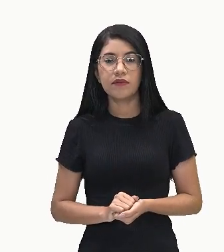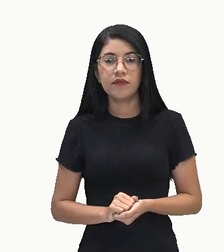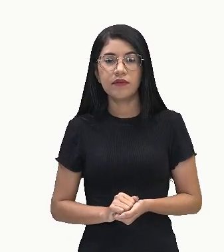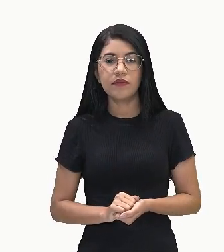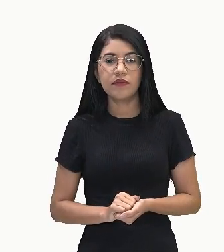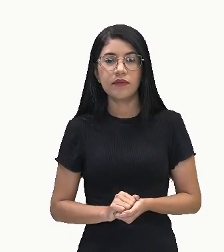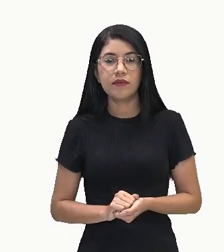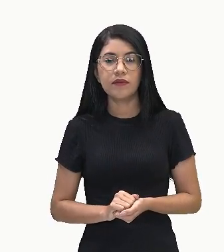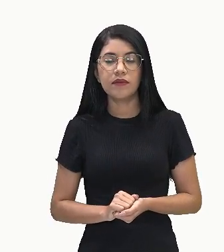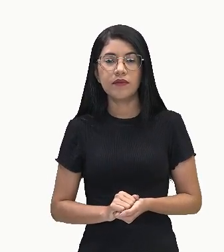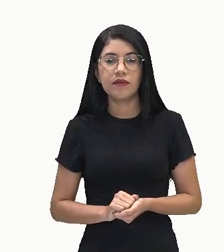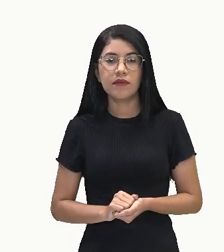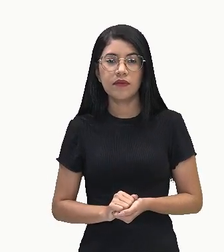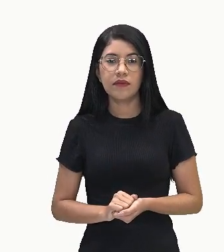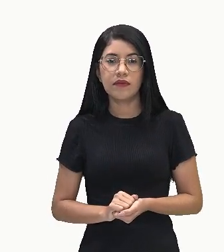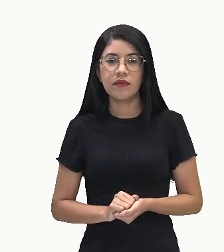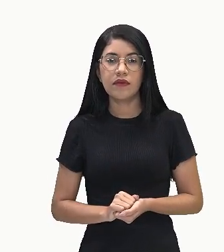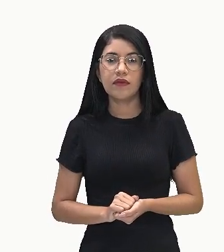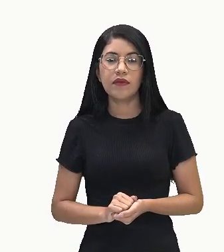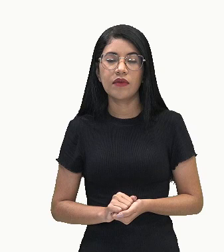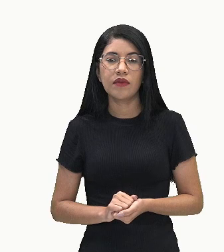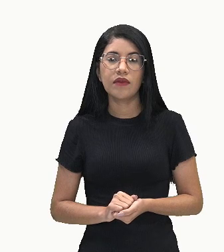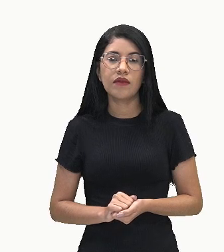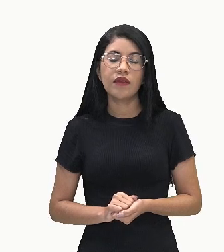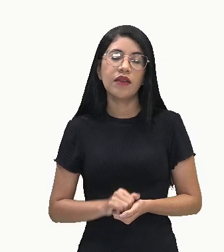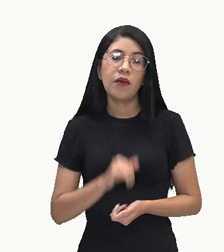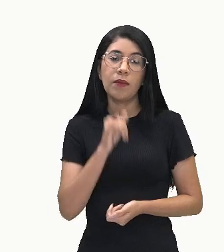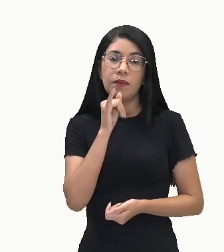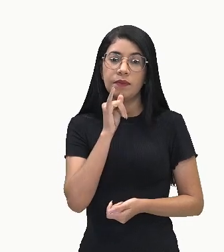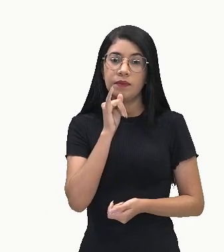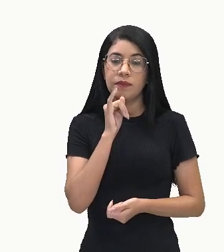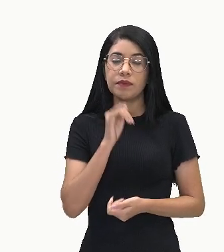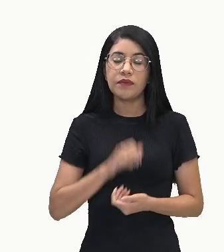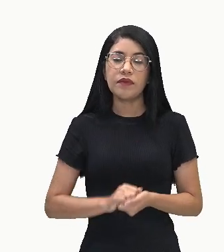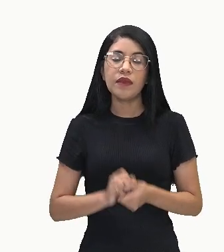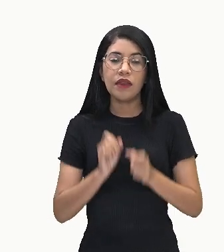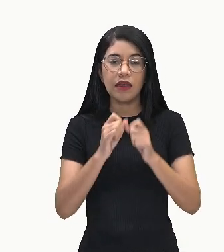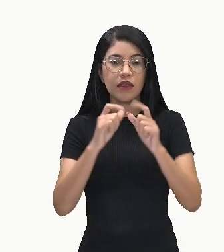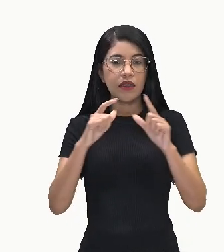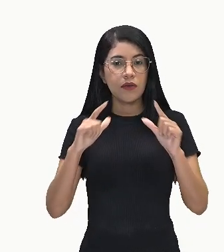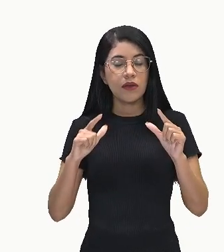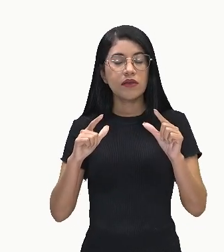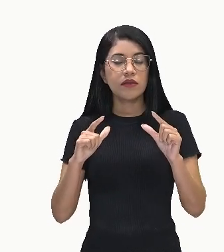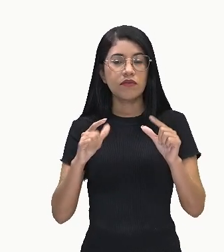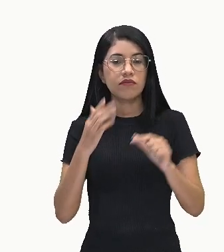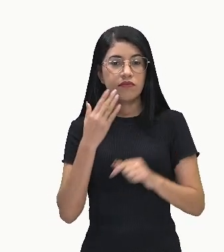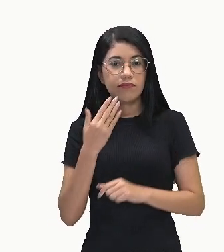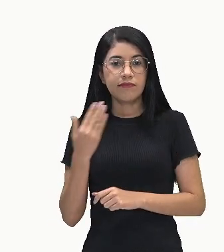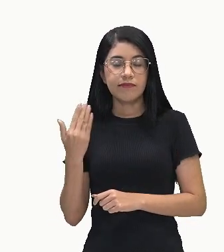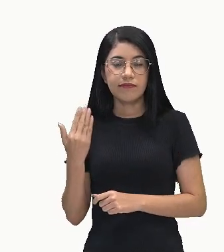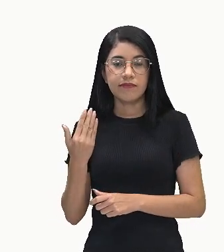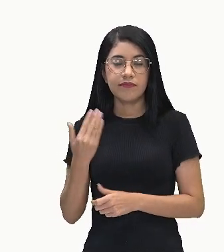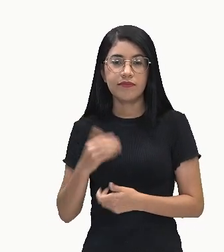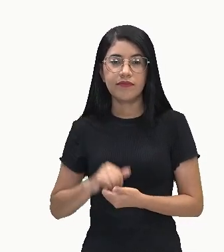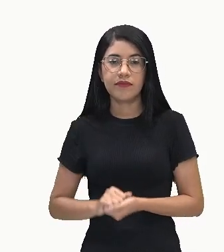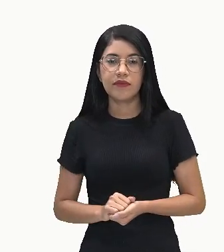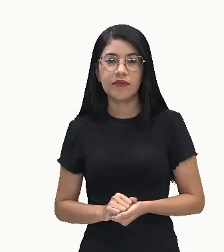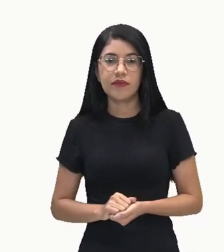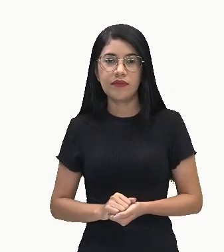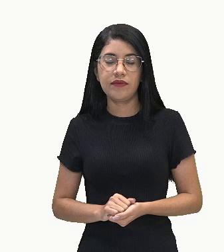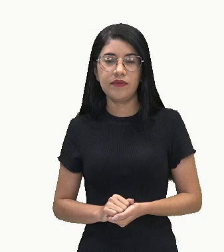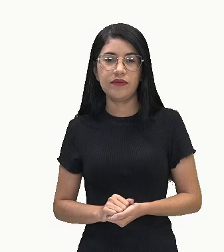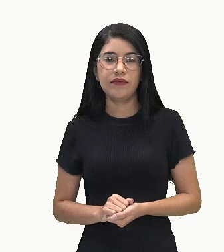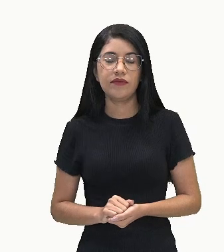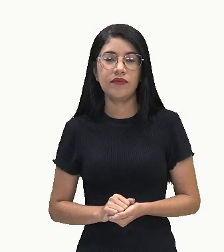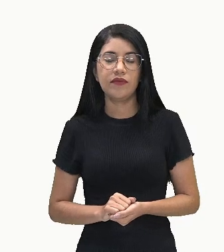definição. Então, nós temos aqui, por exemplo, uma equação, certo? Escrita na